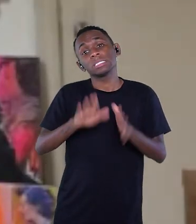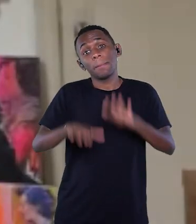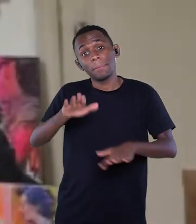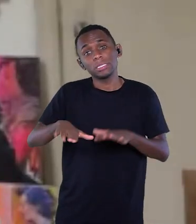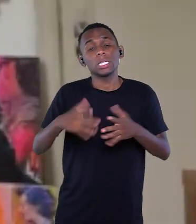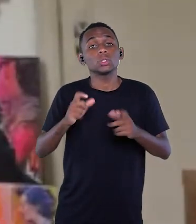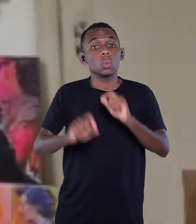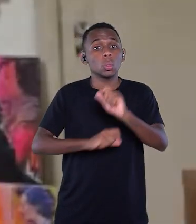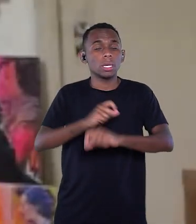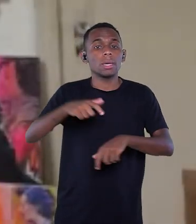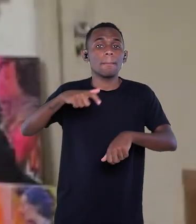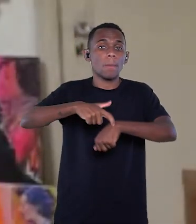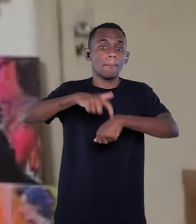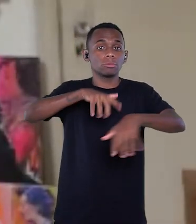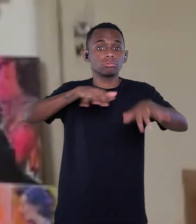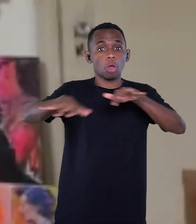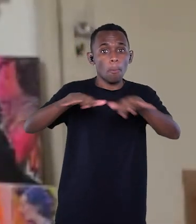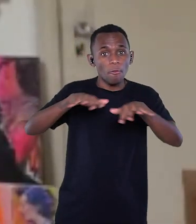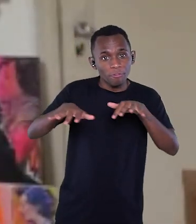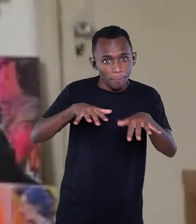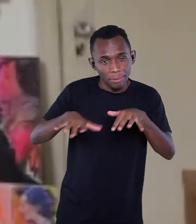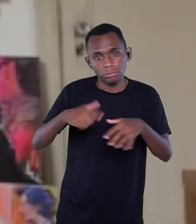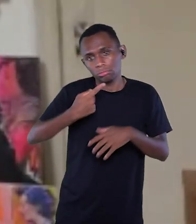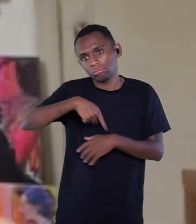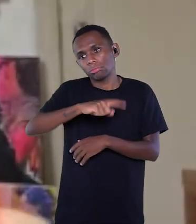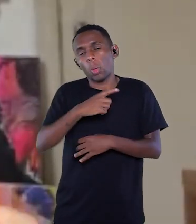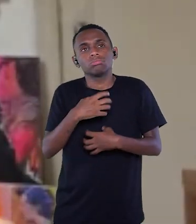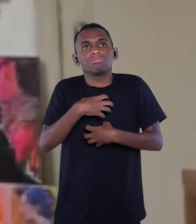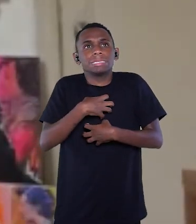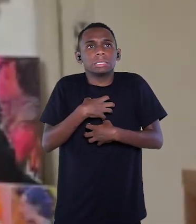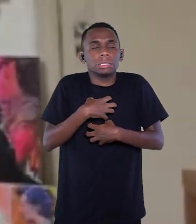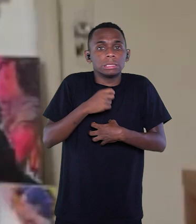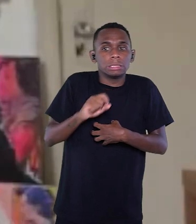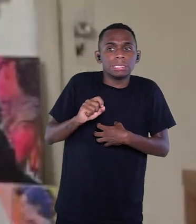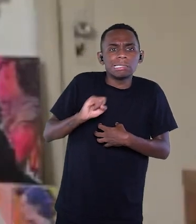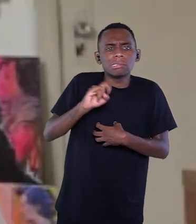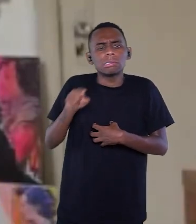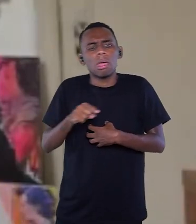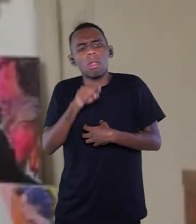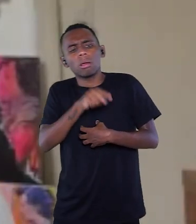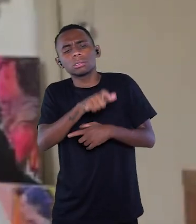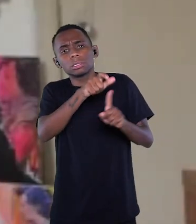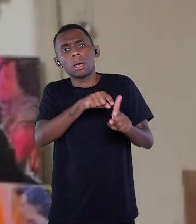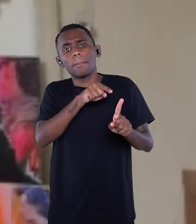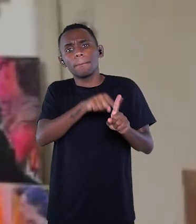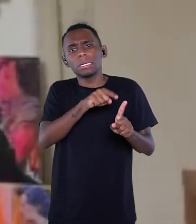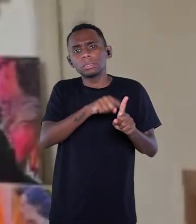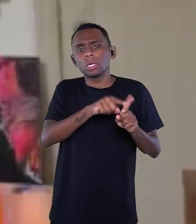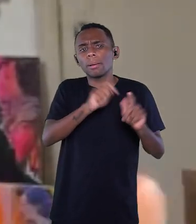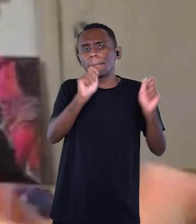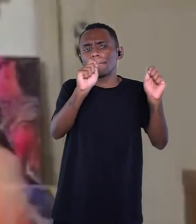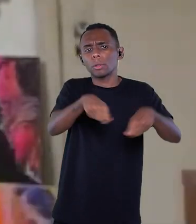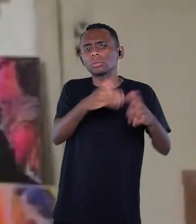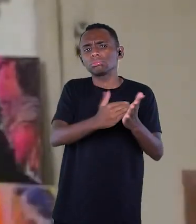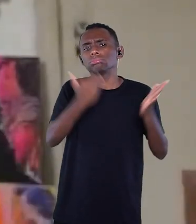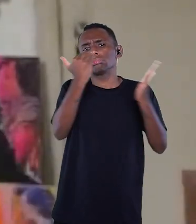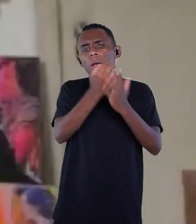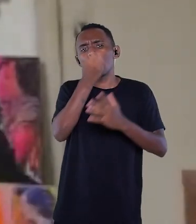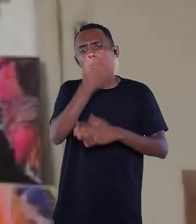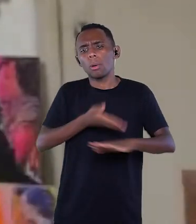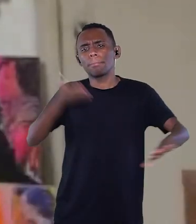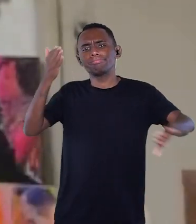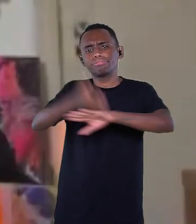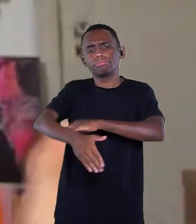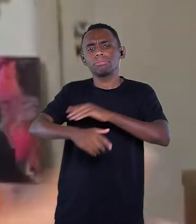gente, até no próprio movimento, né, a gente fica assim, será que essa pessoa ela é suficientemente boa para entrar